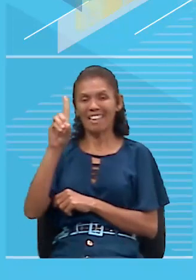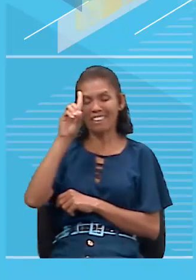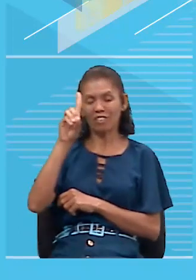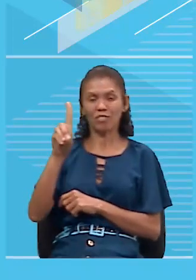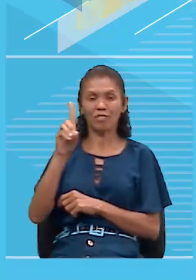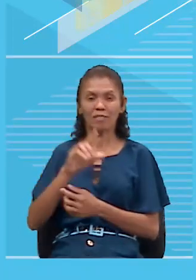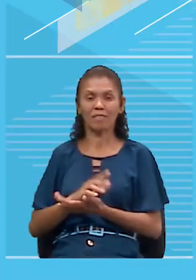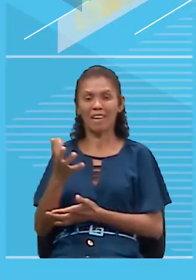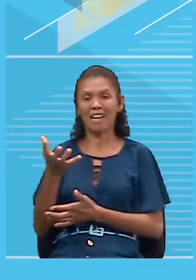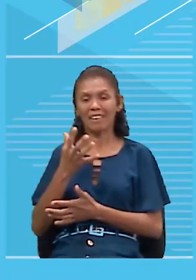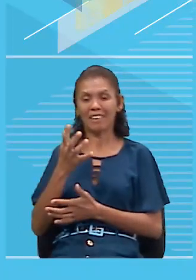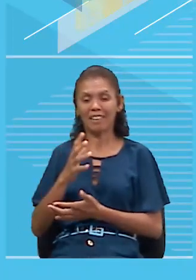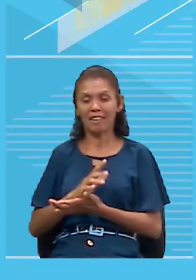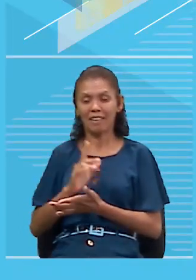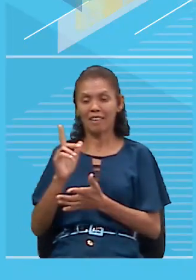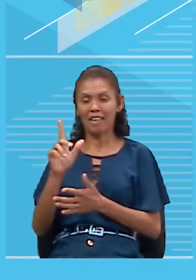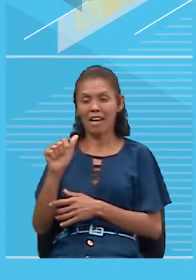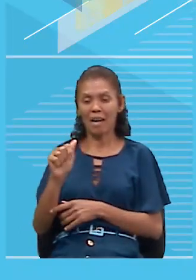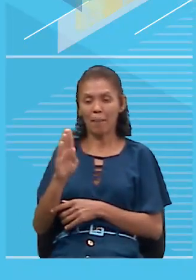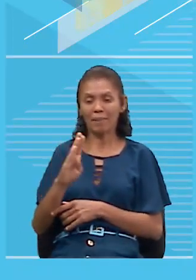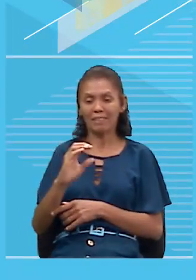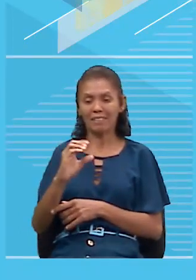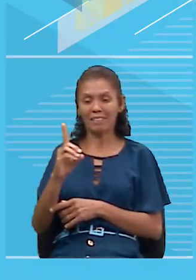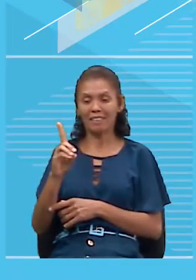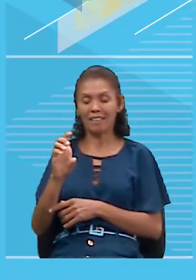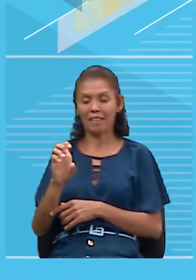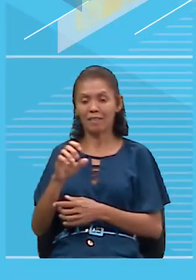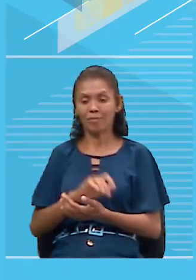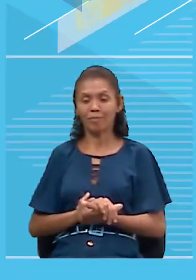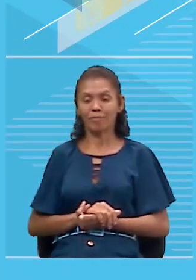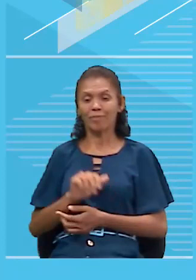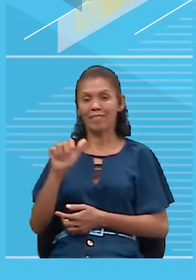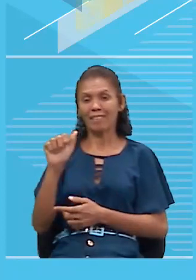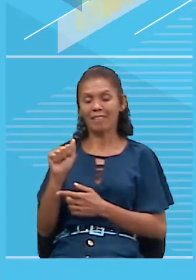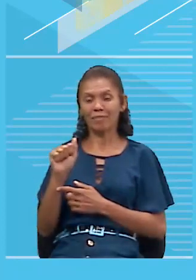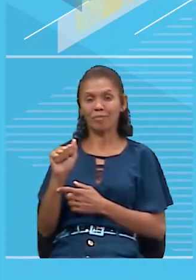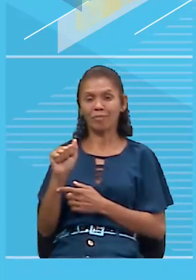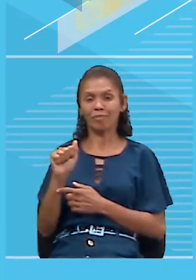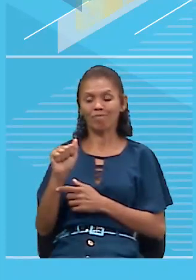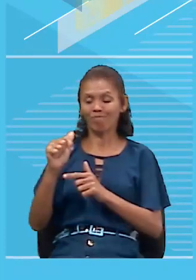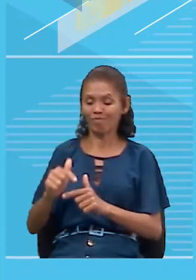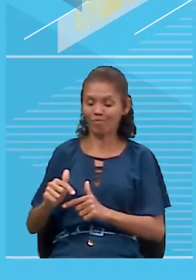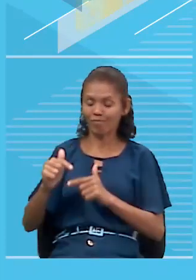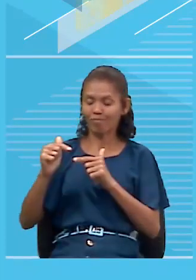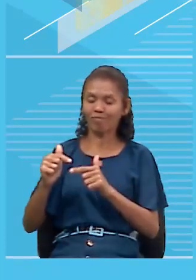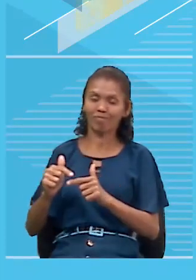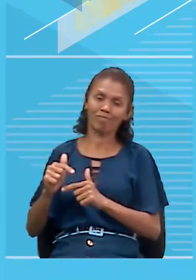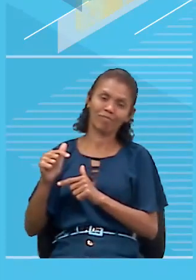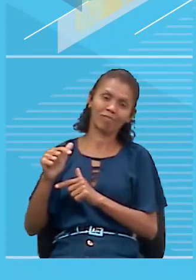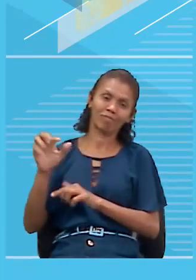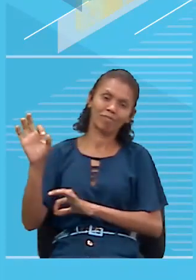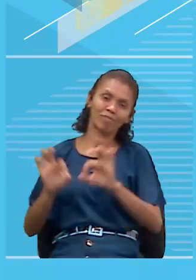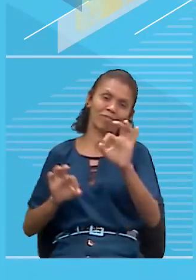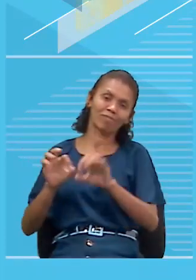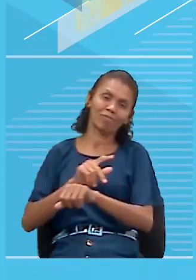Ah vocês querem alternativas não é vamos lá letra A os curdos lutam pela construção do território